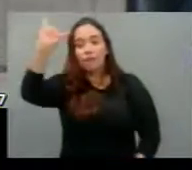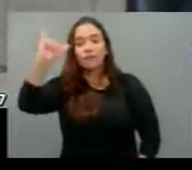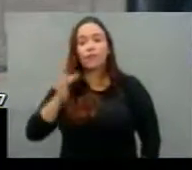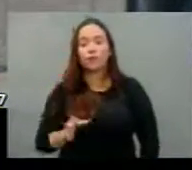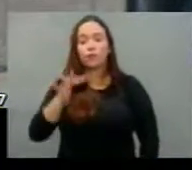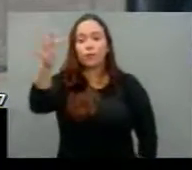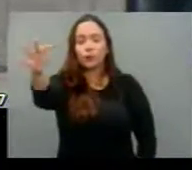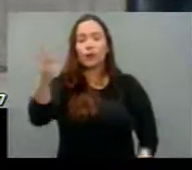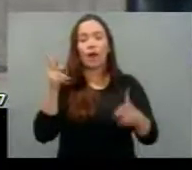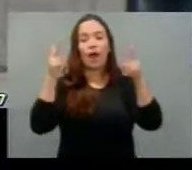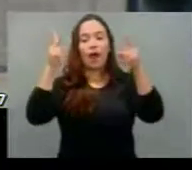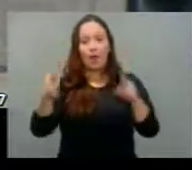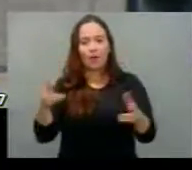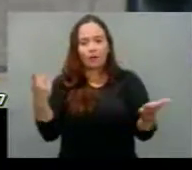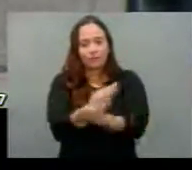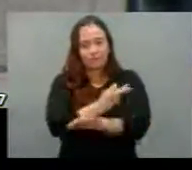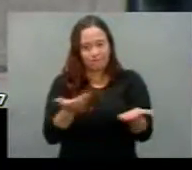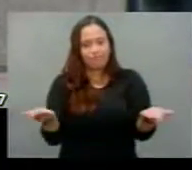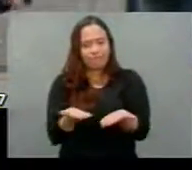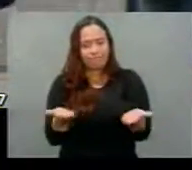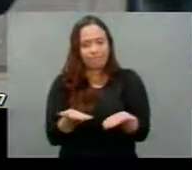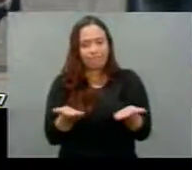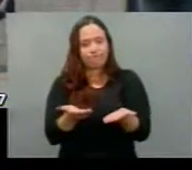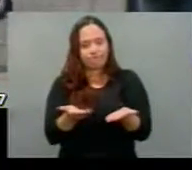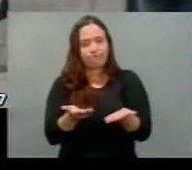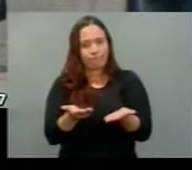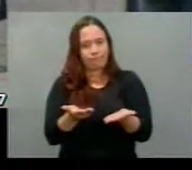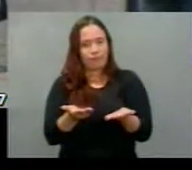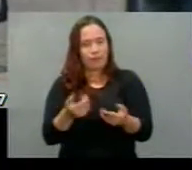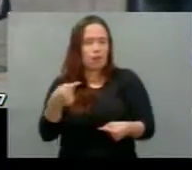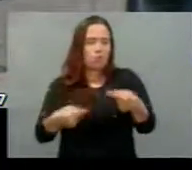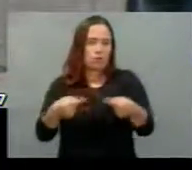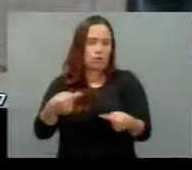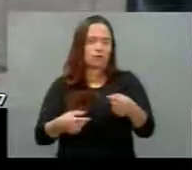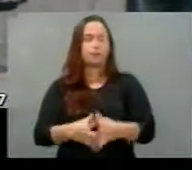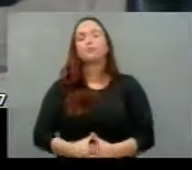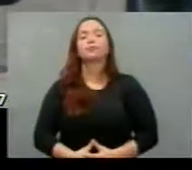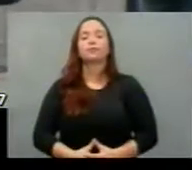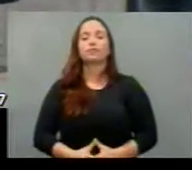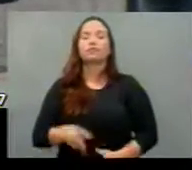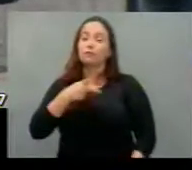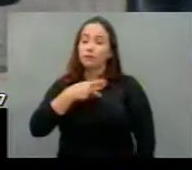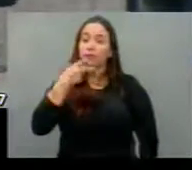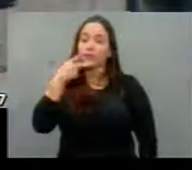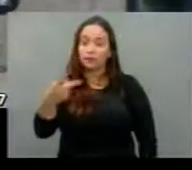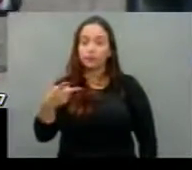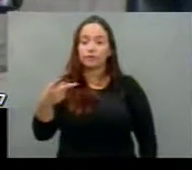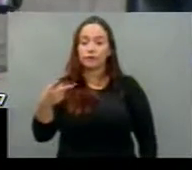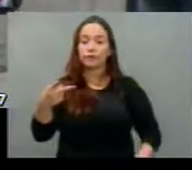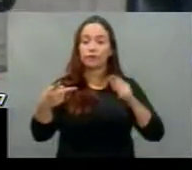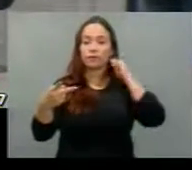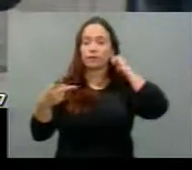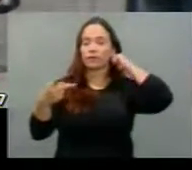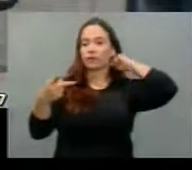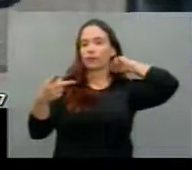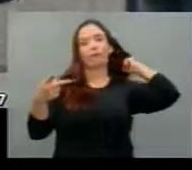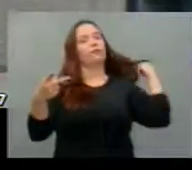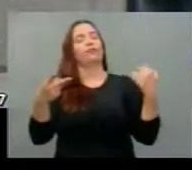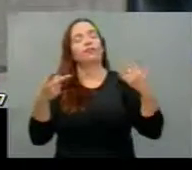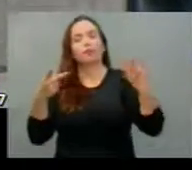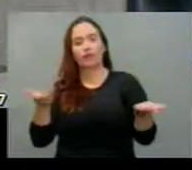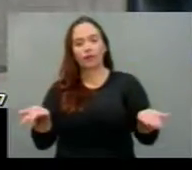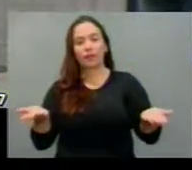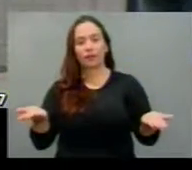futuro acontecimentos como esse que vem acontecendo na classe política em geral. Mas, repito, citado em delação